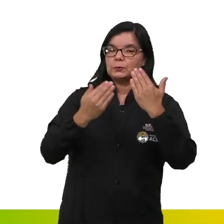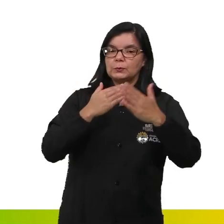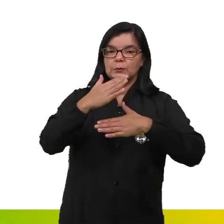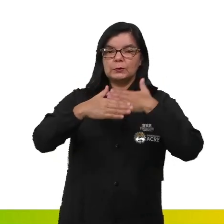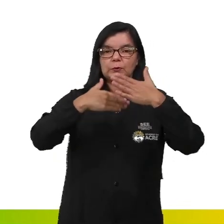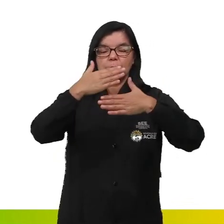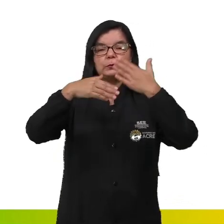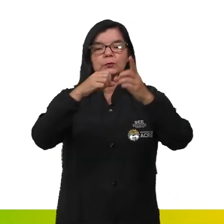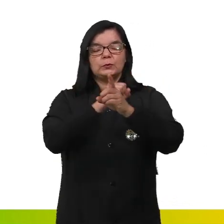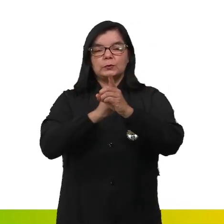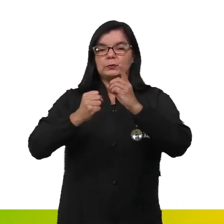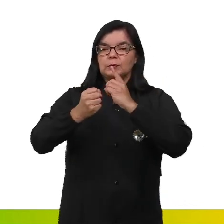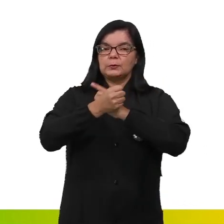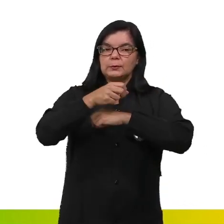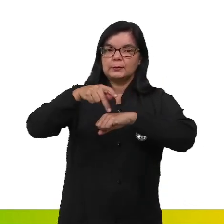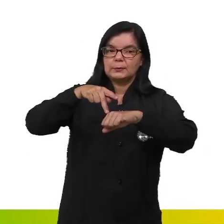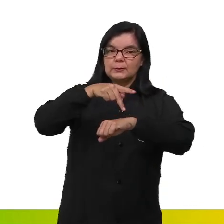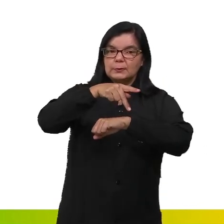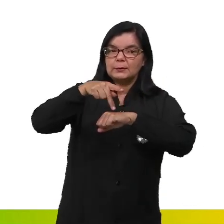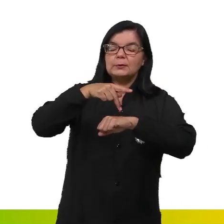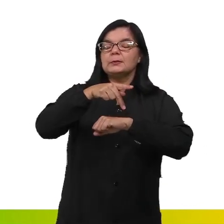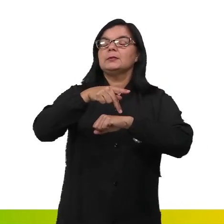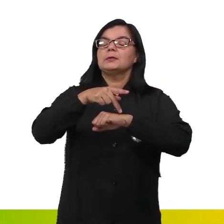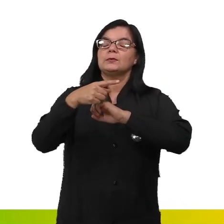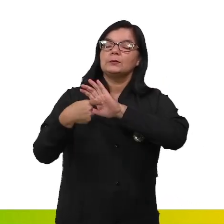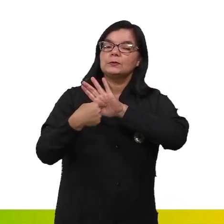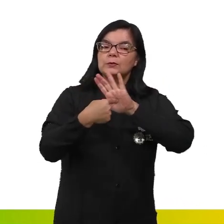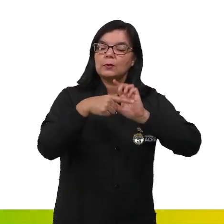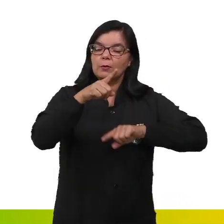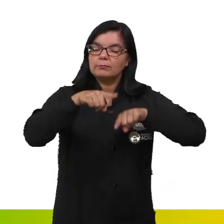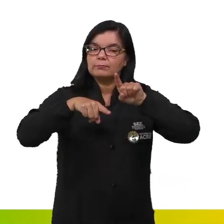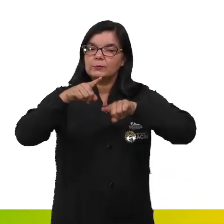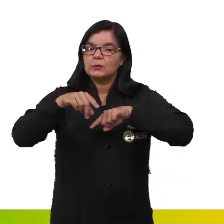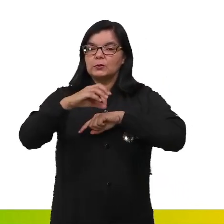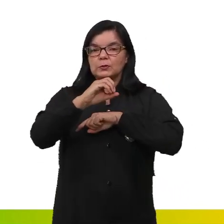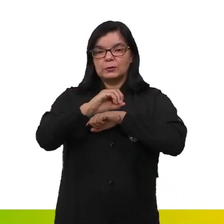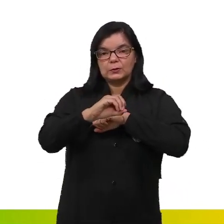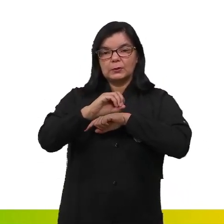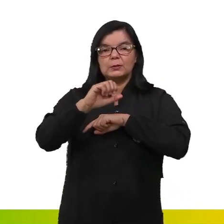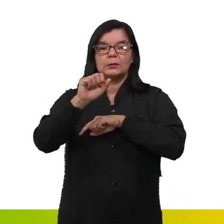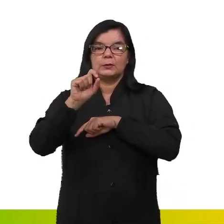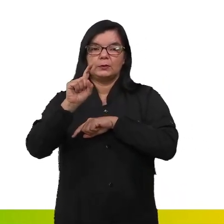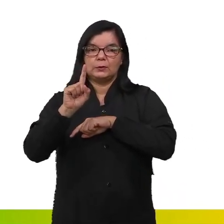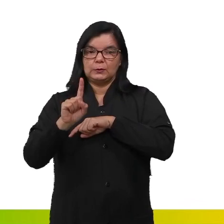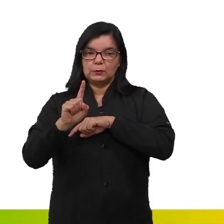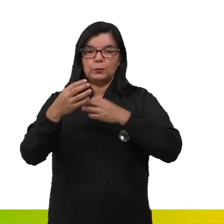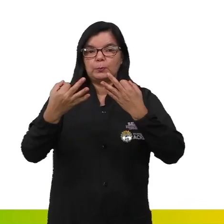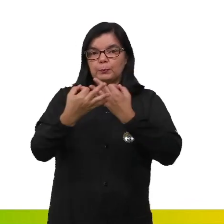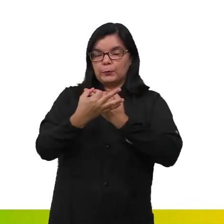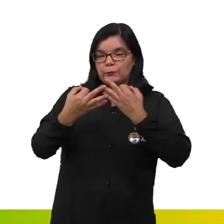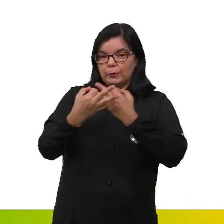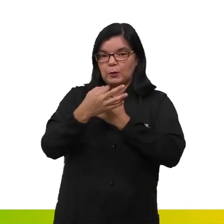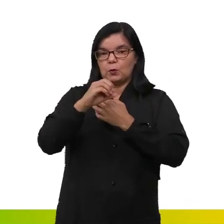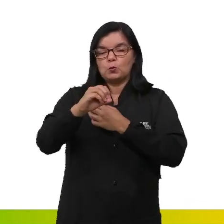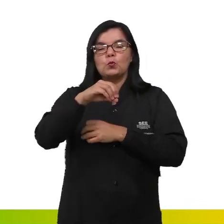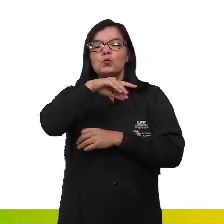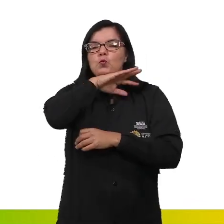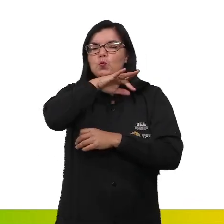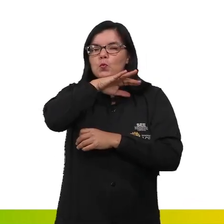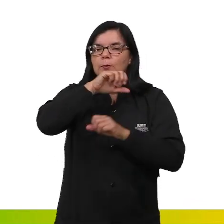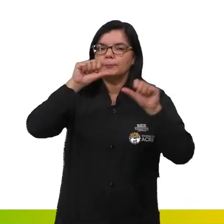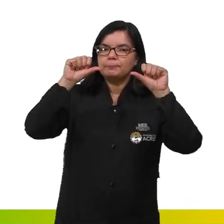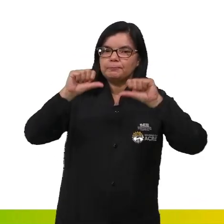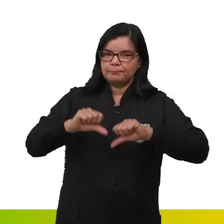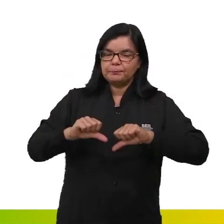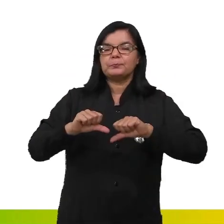o desenvolvimento social dos países. Ele é um índice que varia entre 1, perfeito, e 0, muito